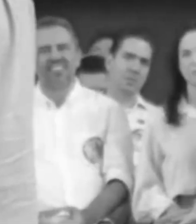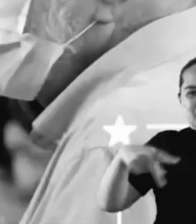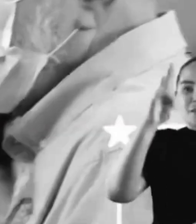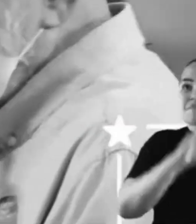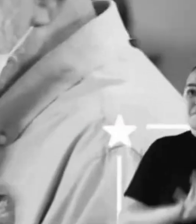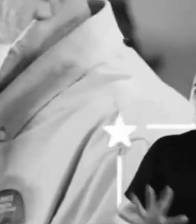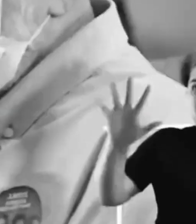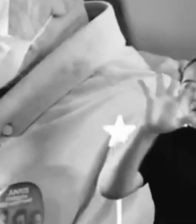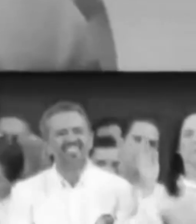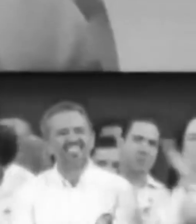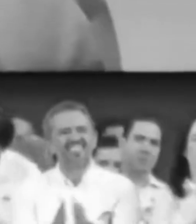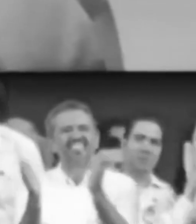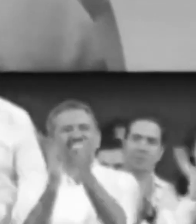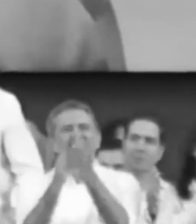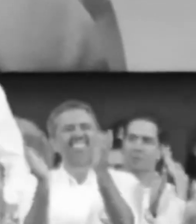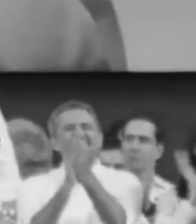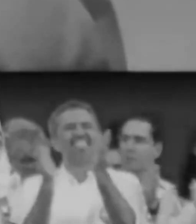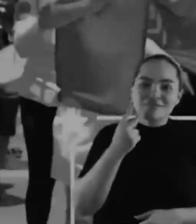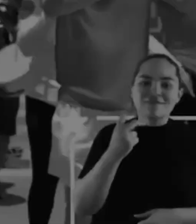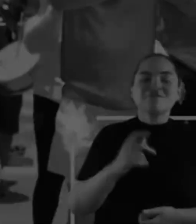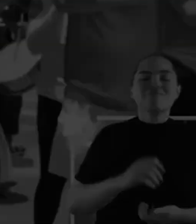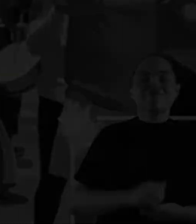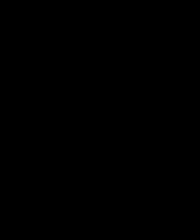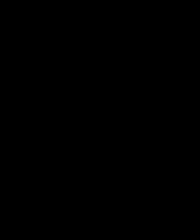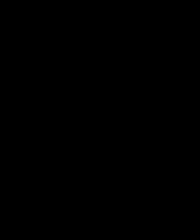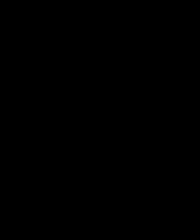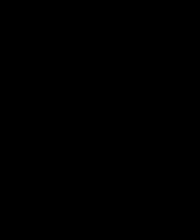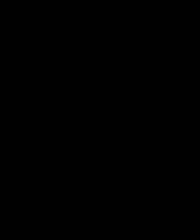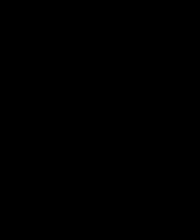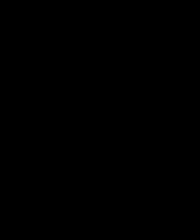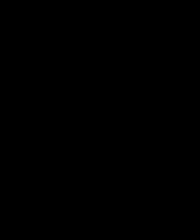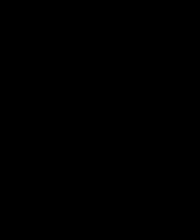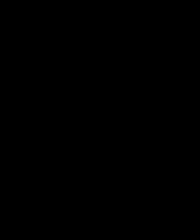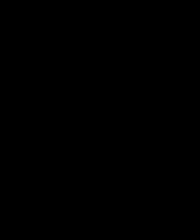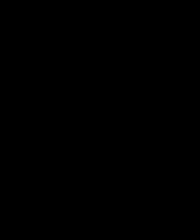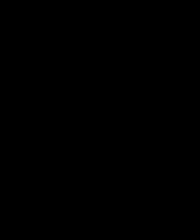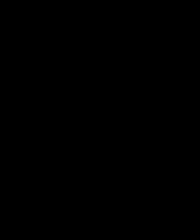caras pra todo dia com as tá louca de bala, mas revoada tem.